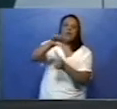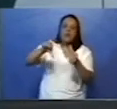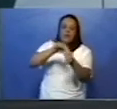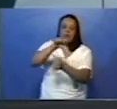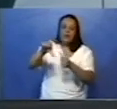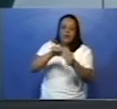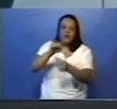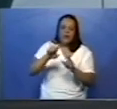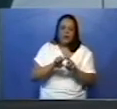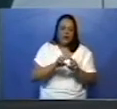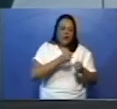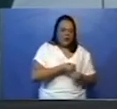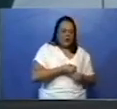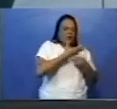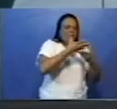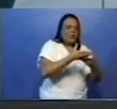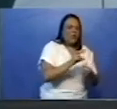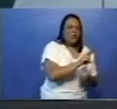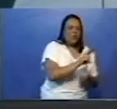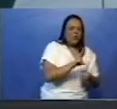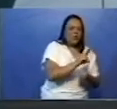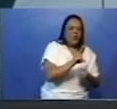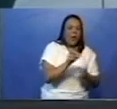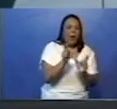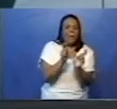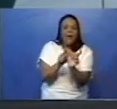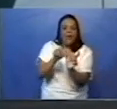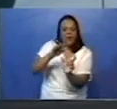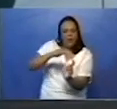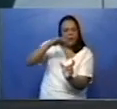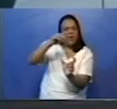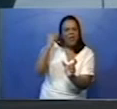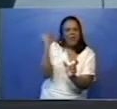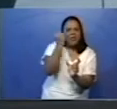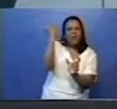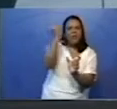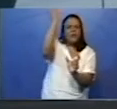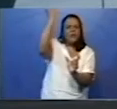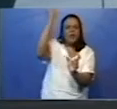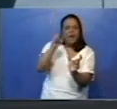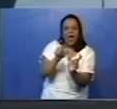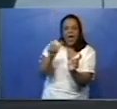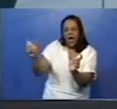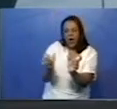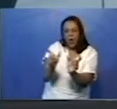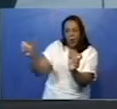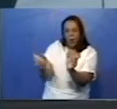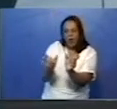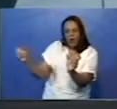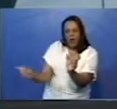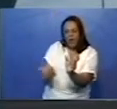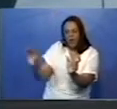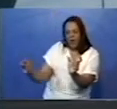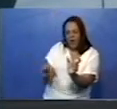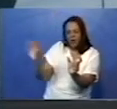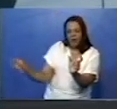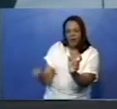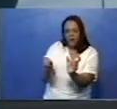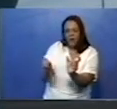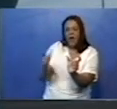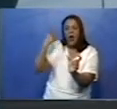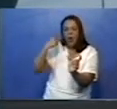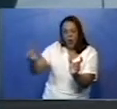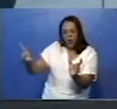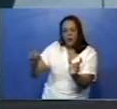temos o substantivo, que é a palavra mais importante, certo? E ela é acompanhada de outras palavras. Quais palavras que nós